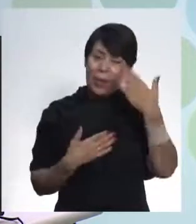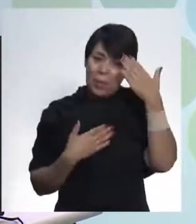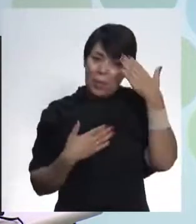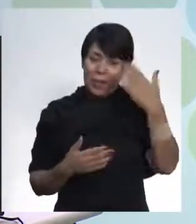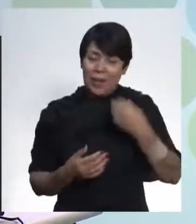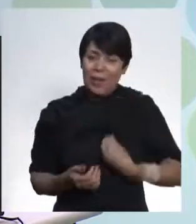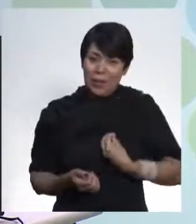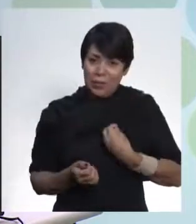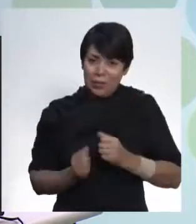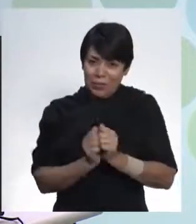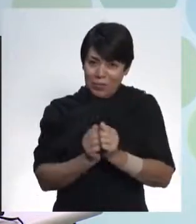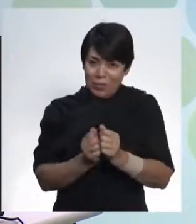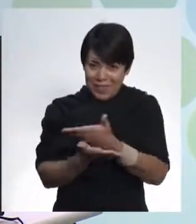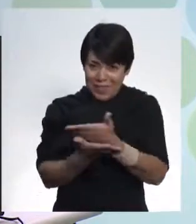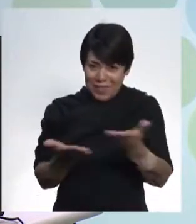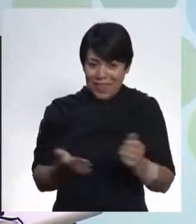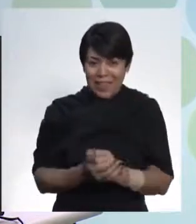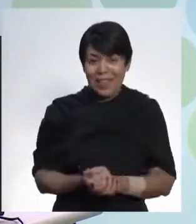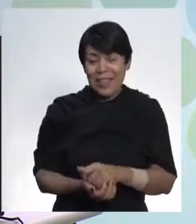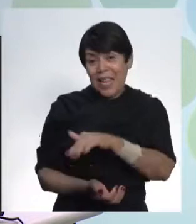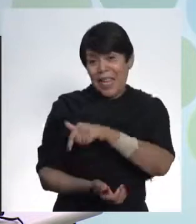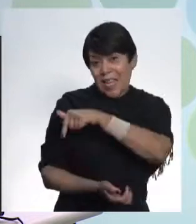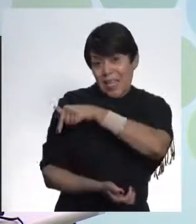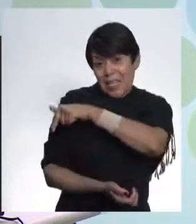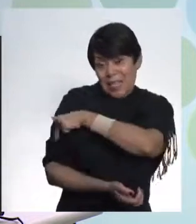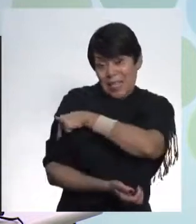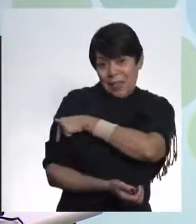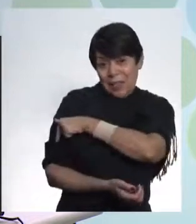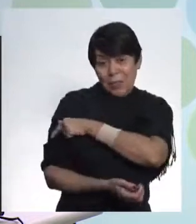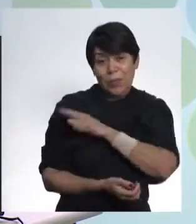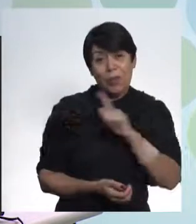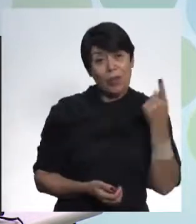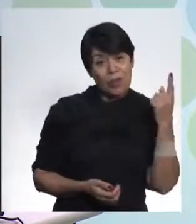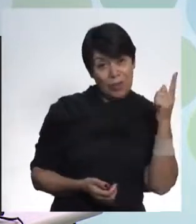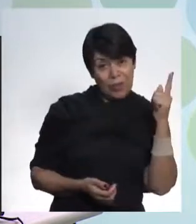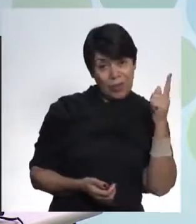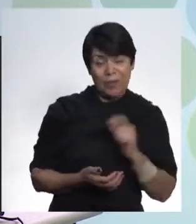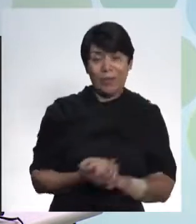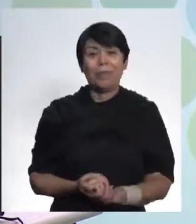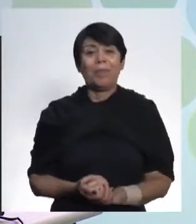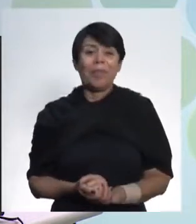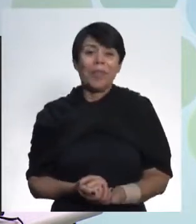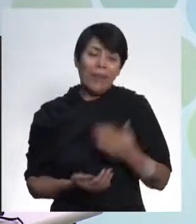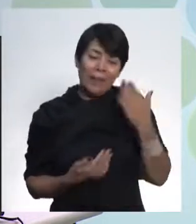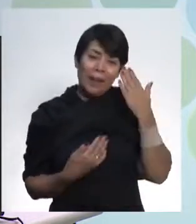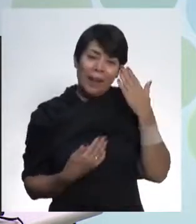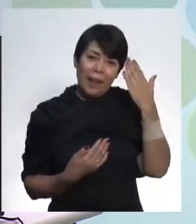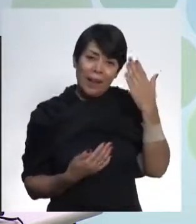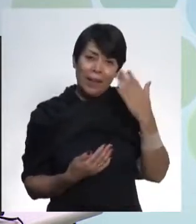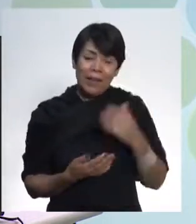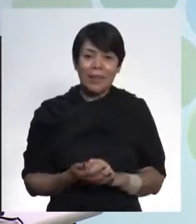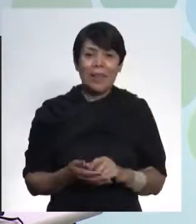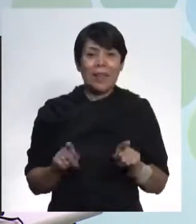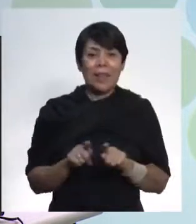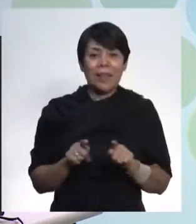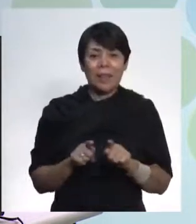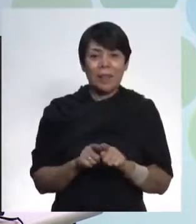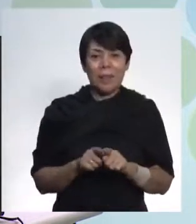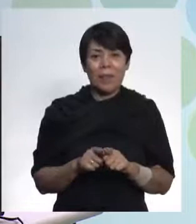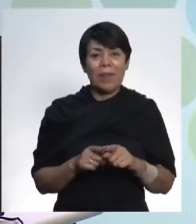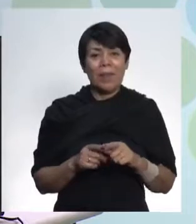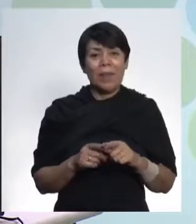um dia aqui da aula do 7º ano de Geografia. Também quero agradecer, né, e deixar a indicação para